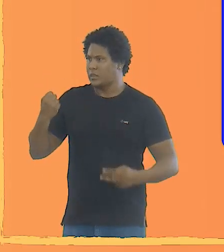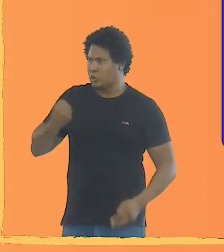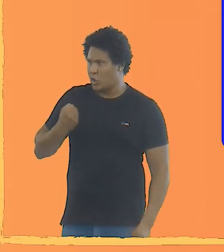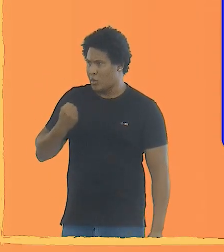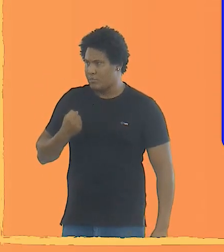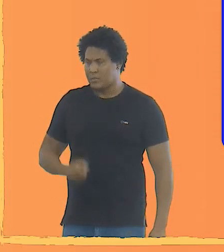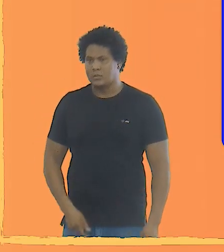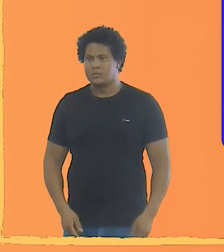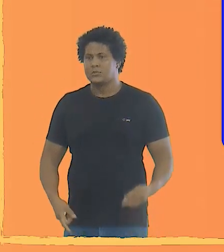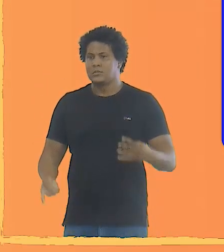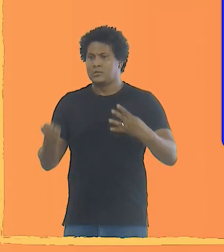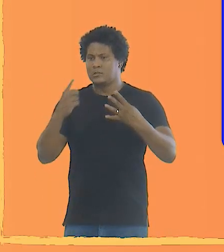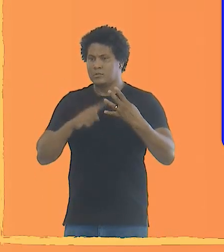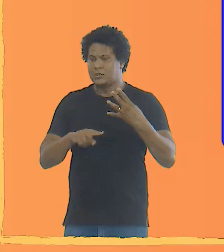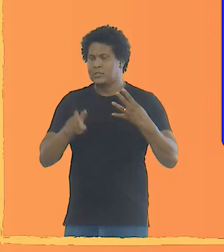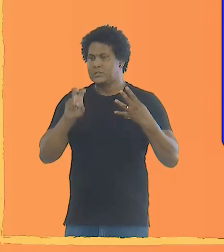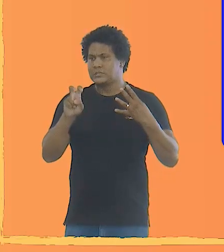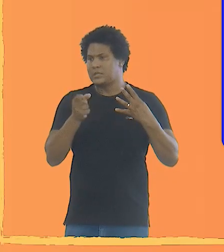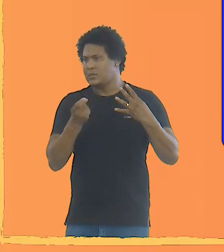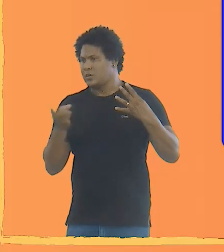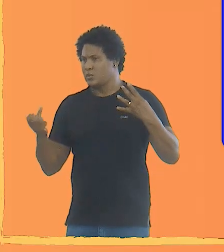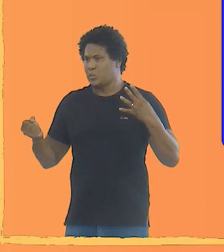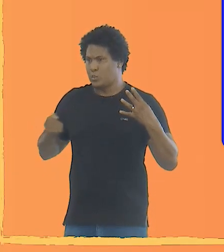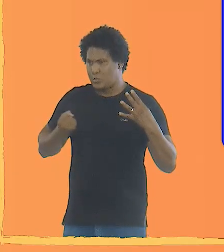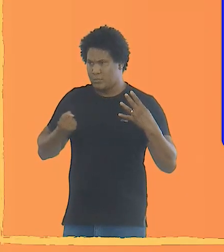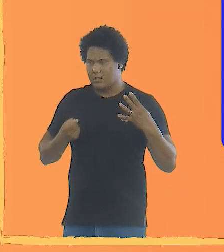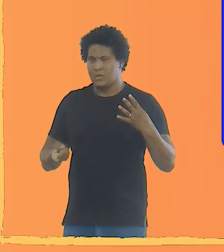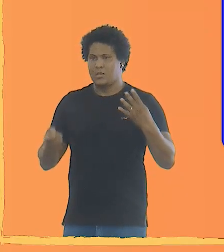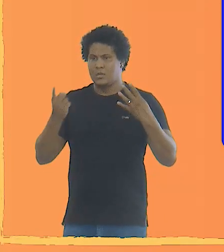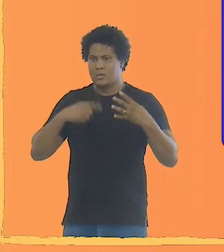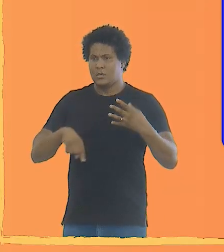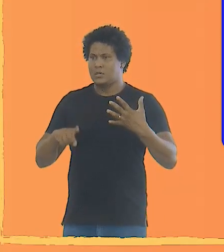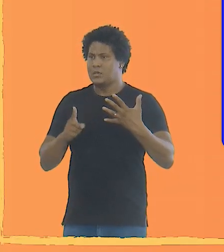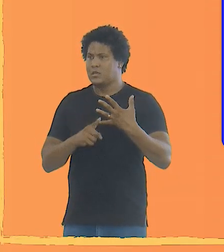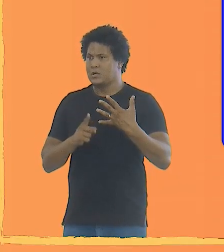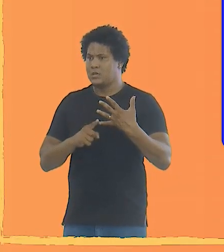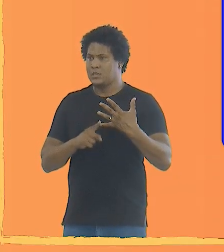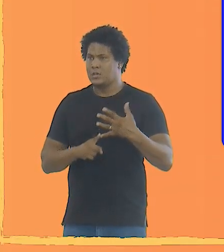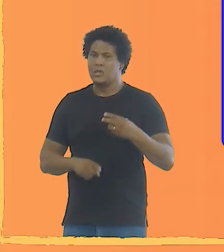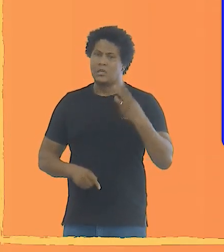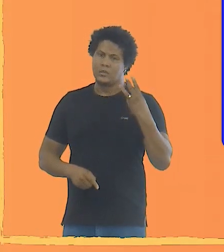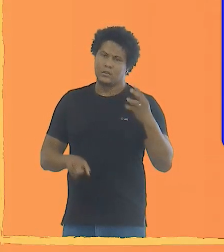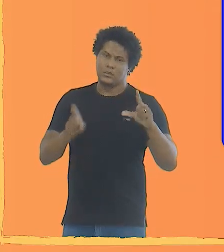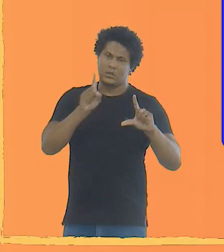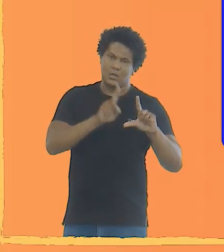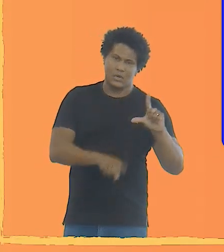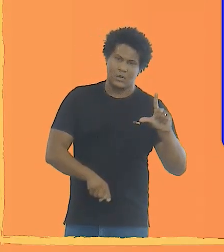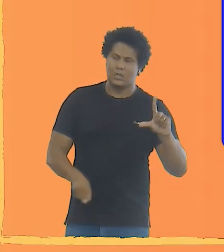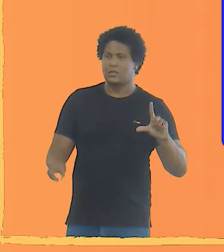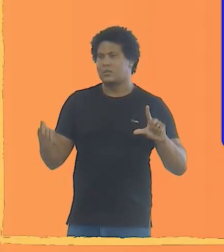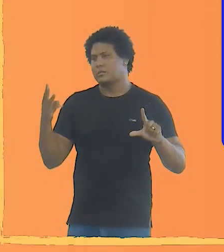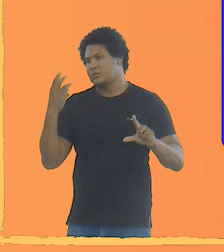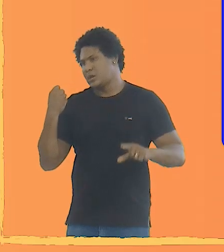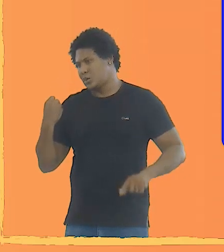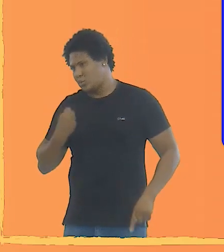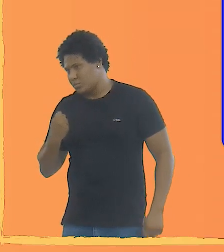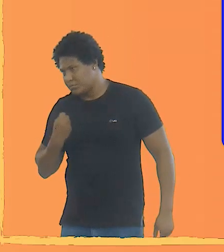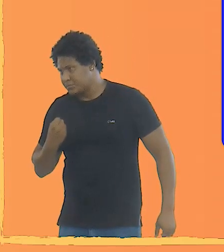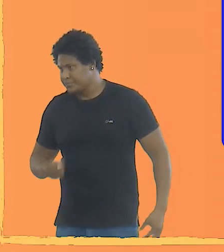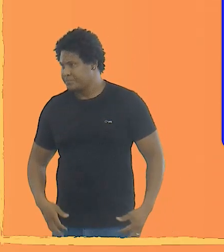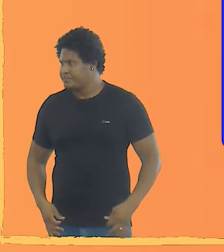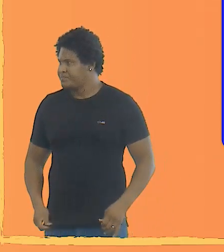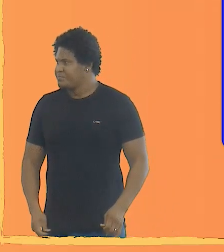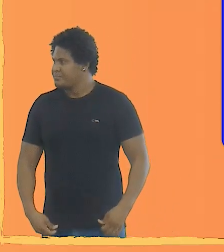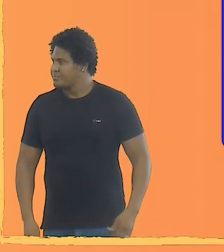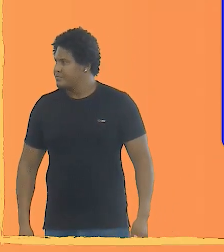5 dígitos. E a quinta opção, 3 letras e 2 dígitos. Essas são as opções para você montar